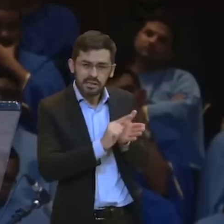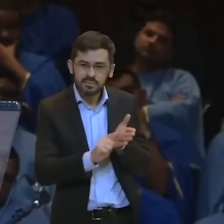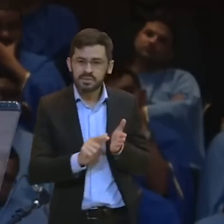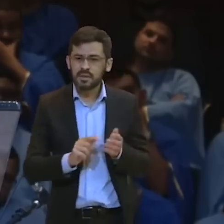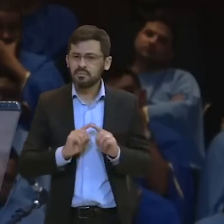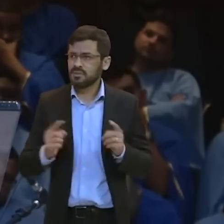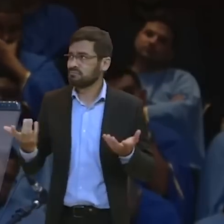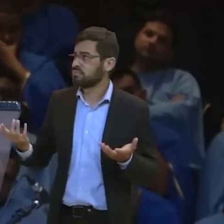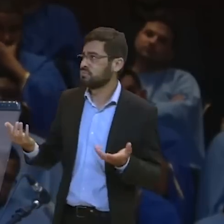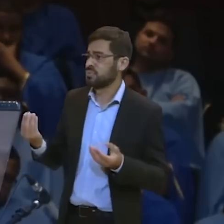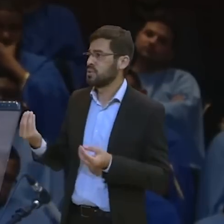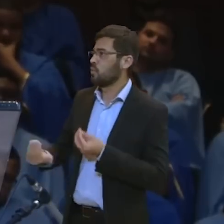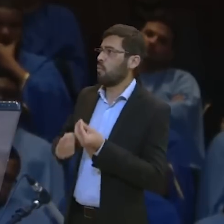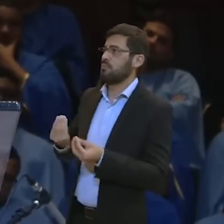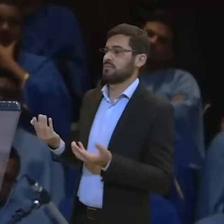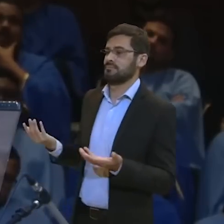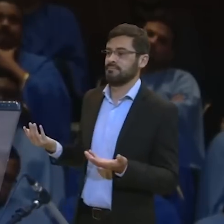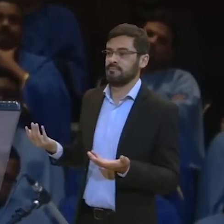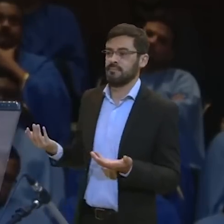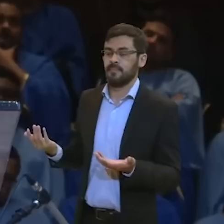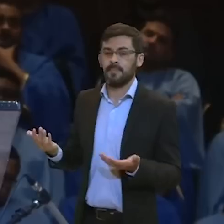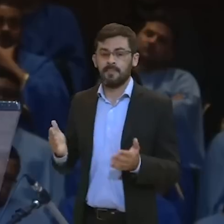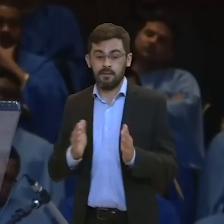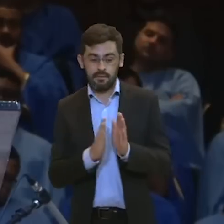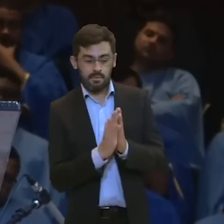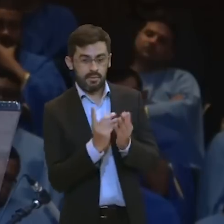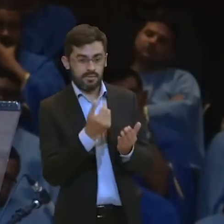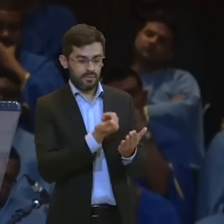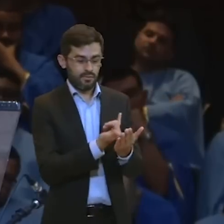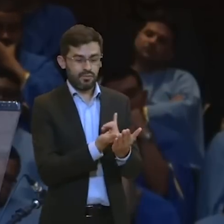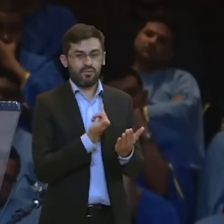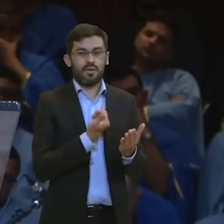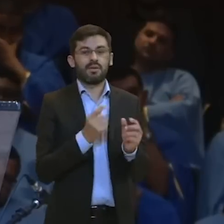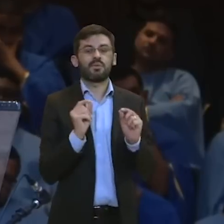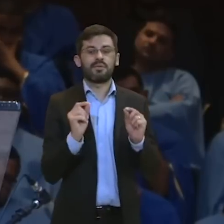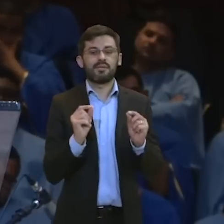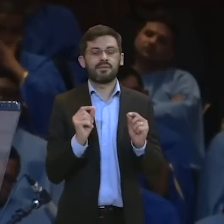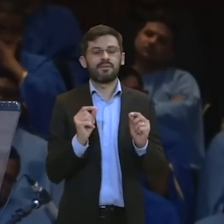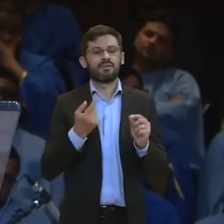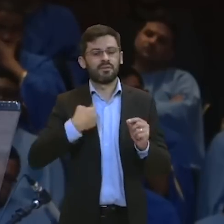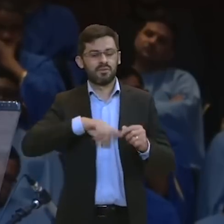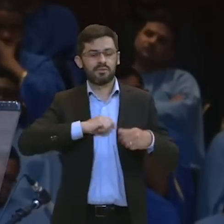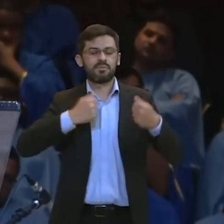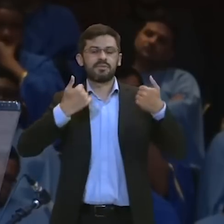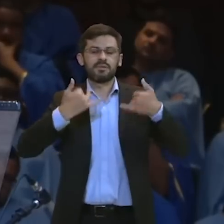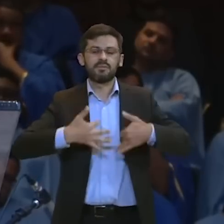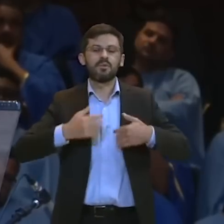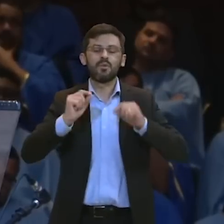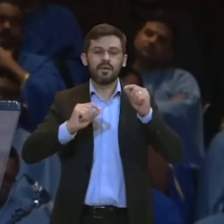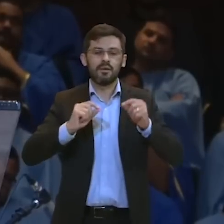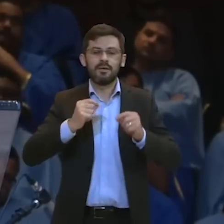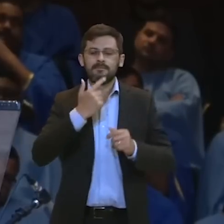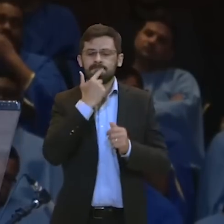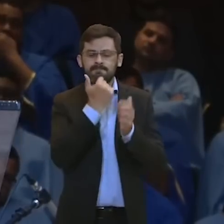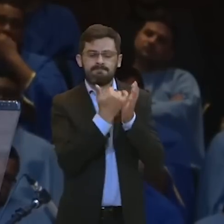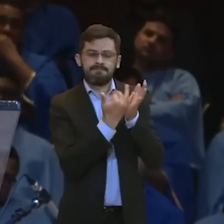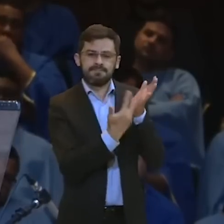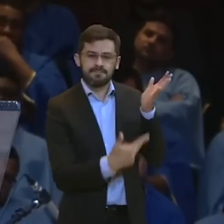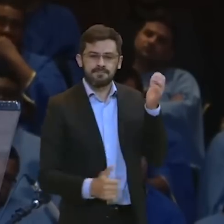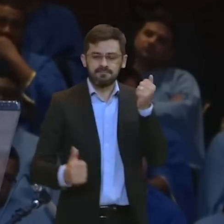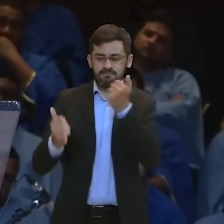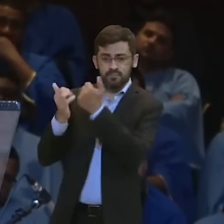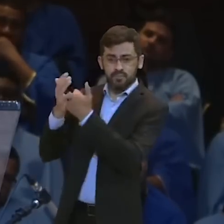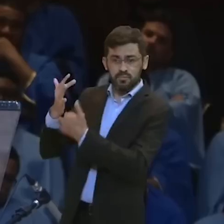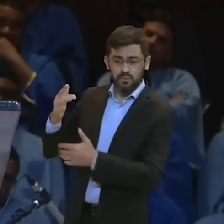dizer: como? E aí a palavra de Deus vai dizer para você como. O sangue de Jesus, o seu